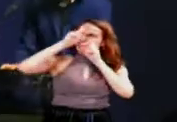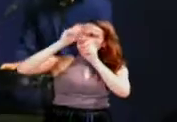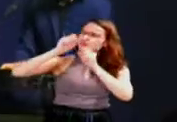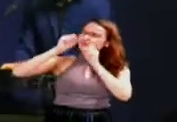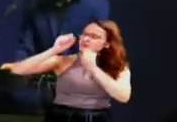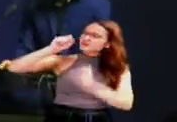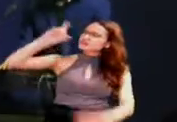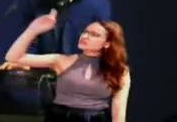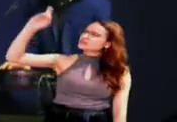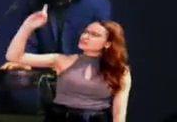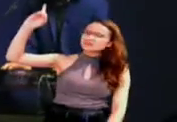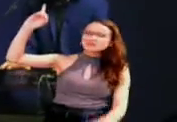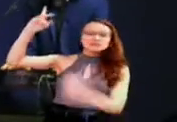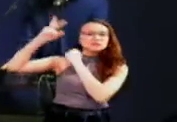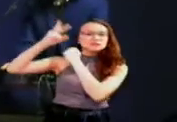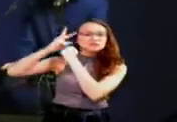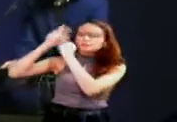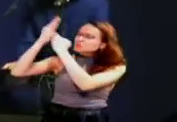protegidos e